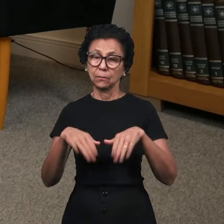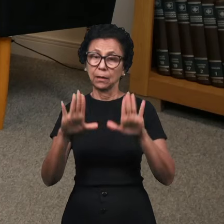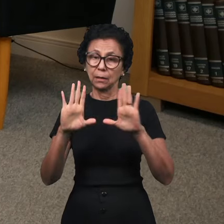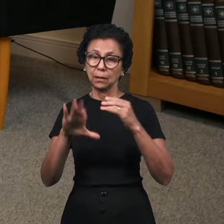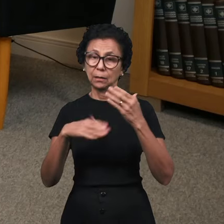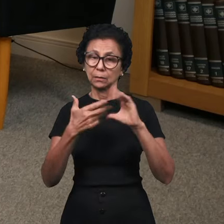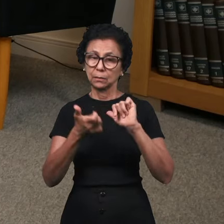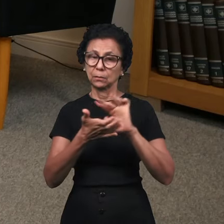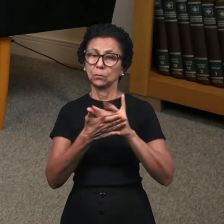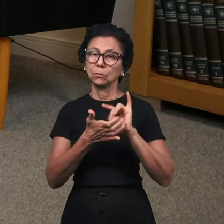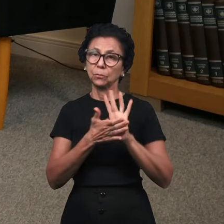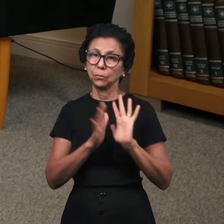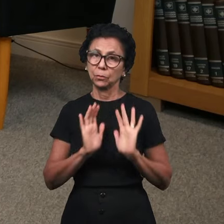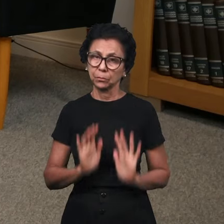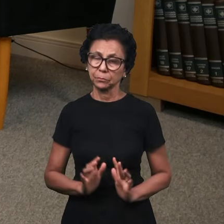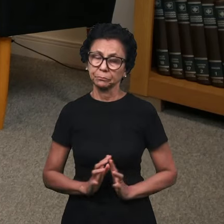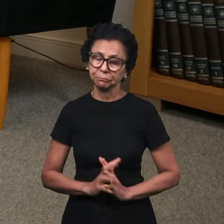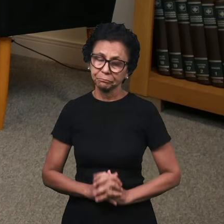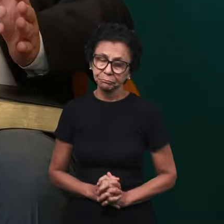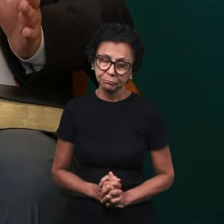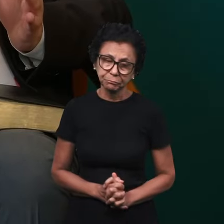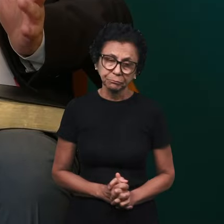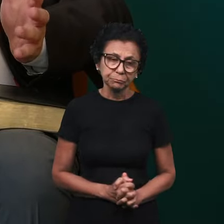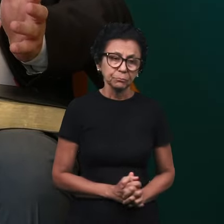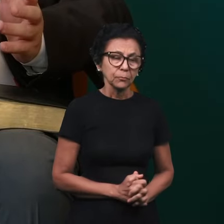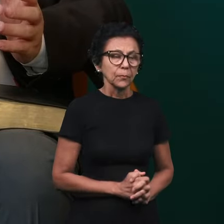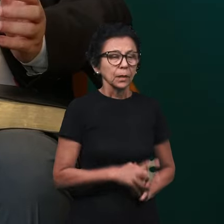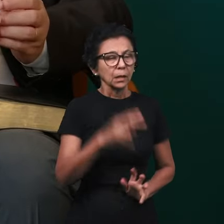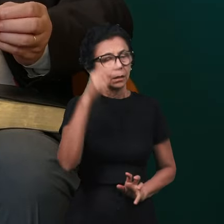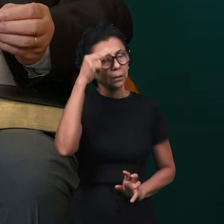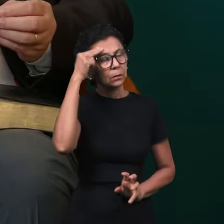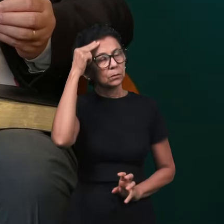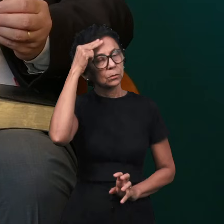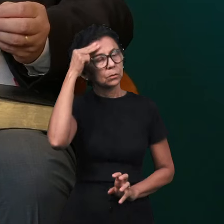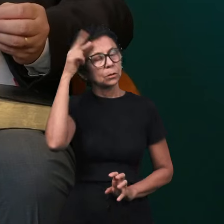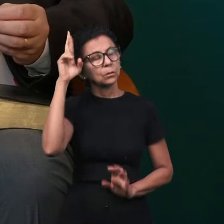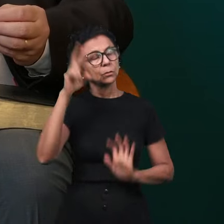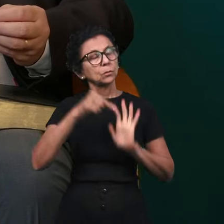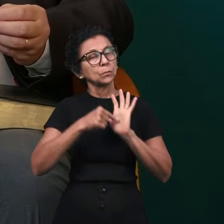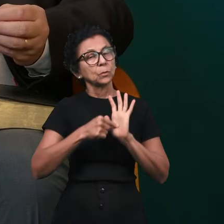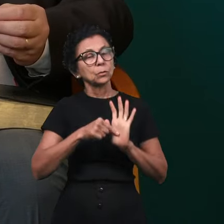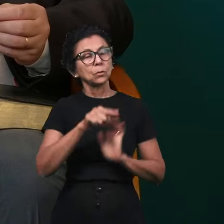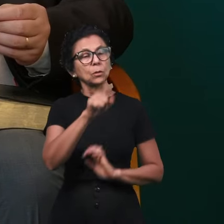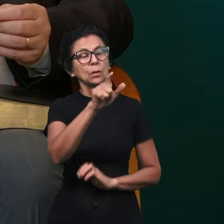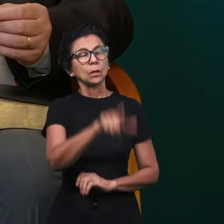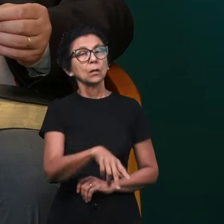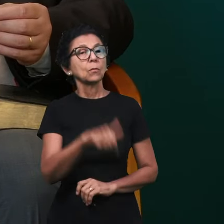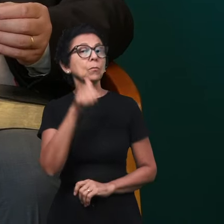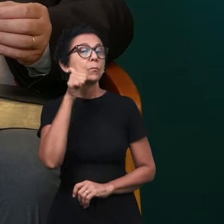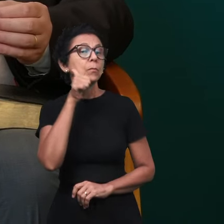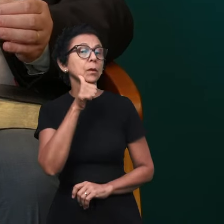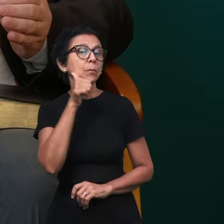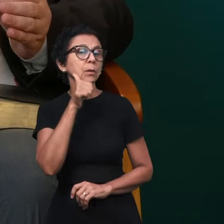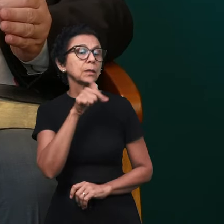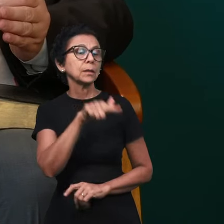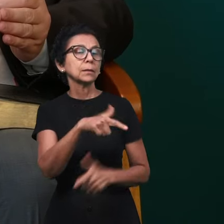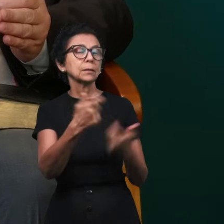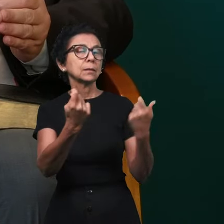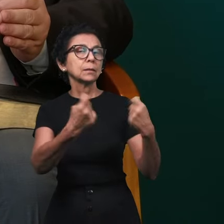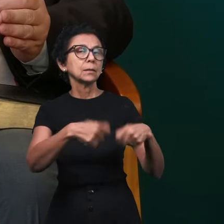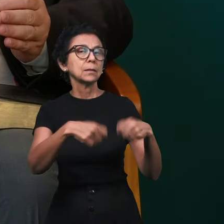sair pelas ruas cantando. Exatamente. E no sonho o Senhor disse o seguinte: uma mulher vai ser abordada, ela está